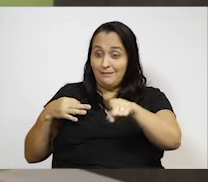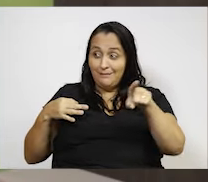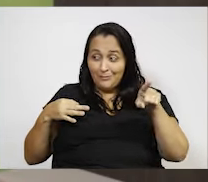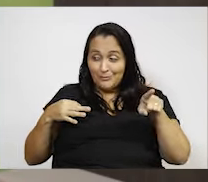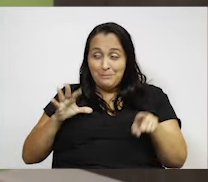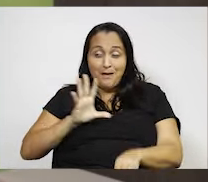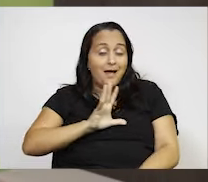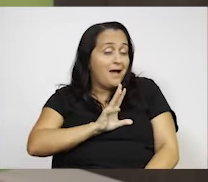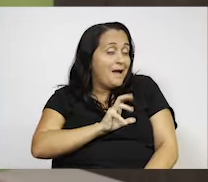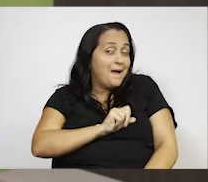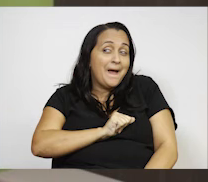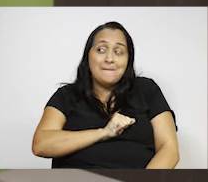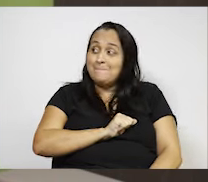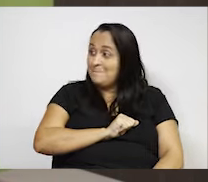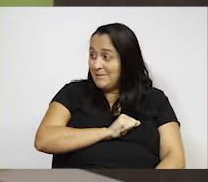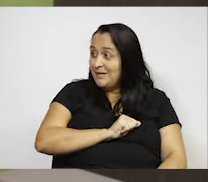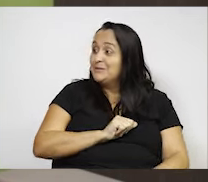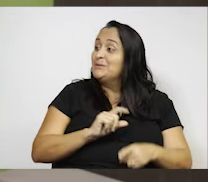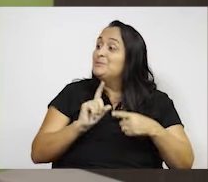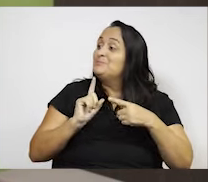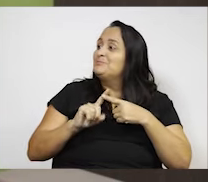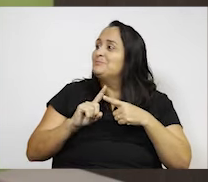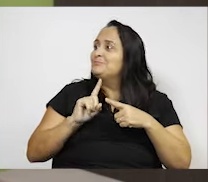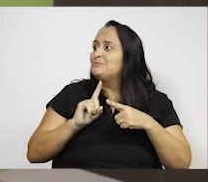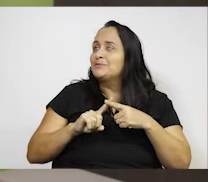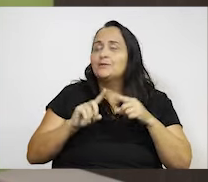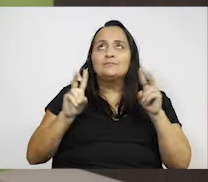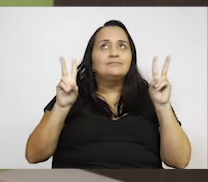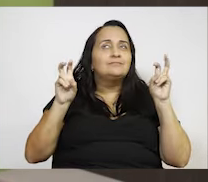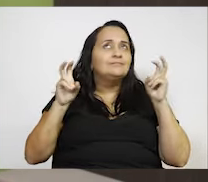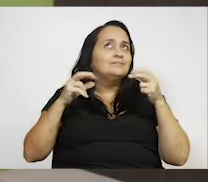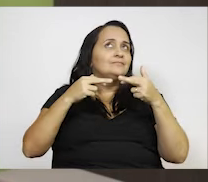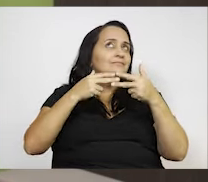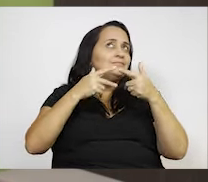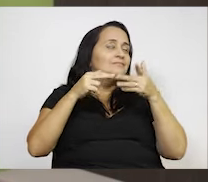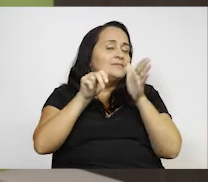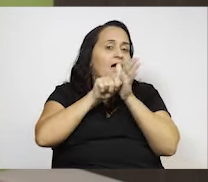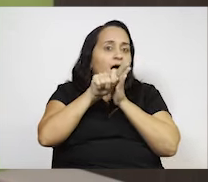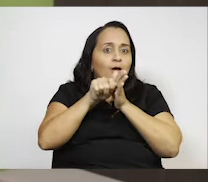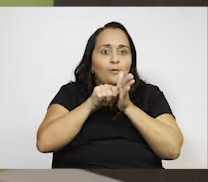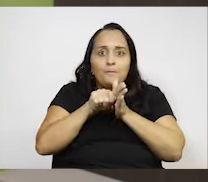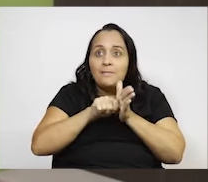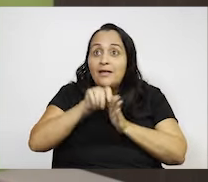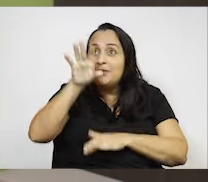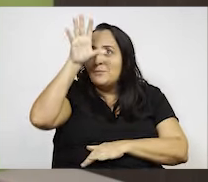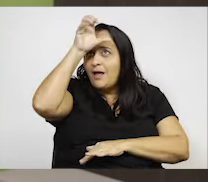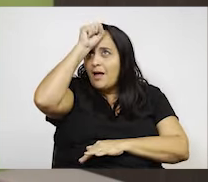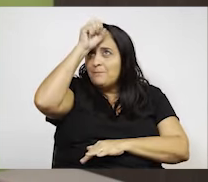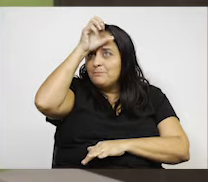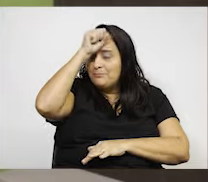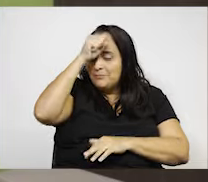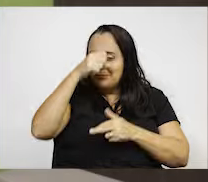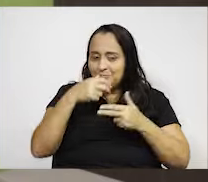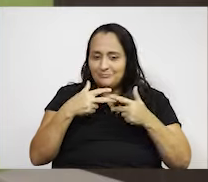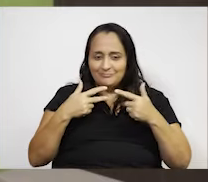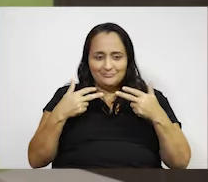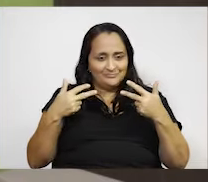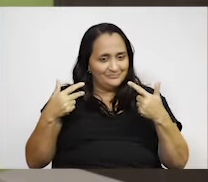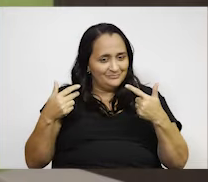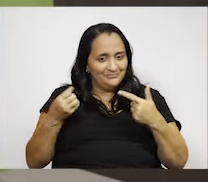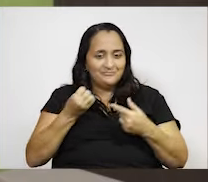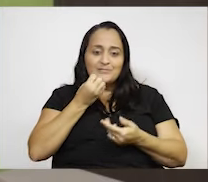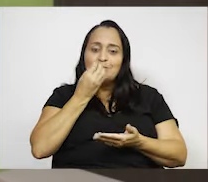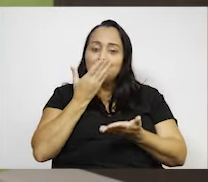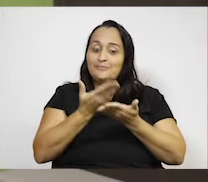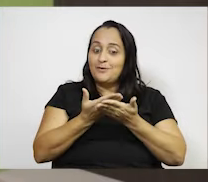nossos alunos estão amando, porque contra fatos não há argumento. Aqui tem muito aprendizado para vocês. Boa